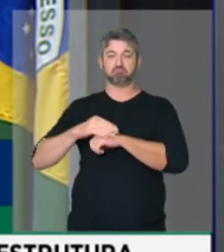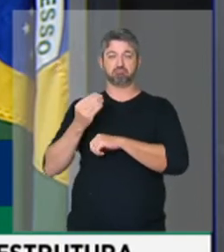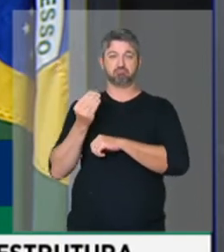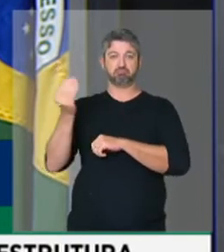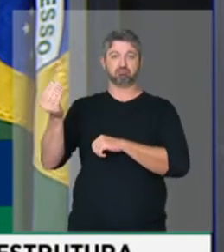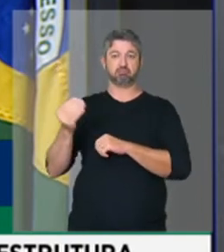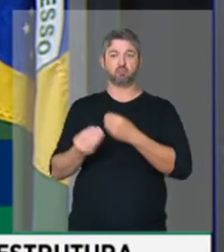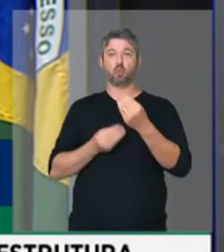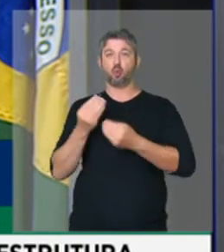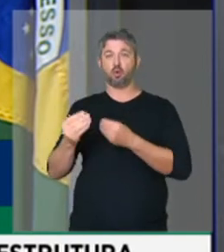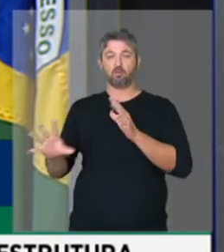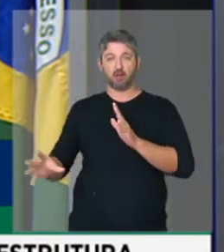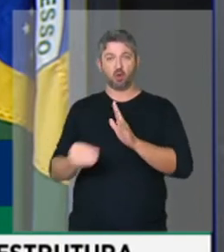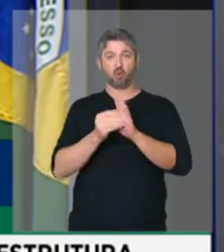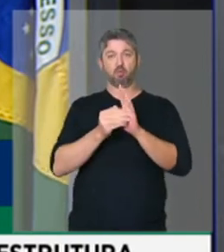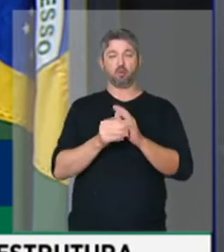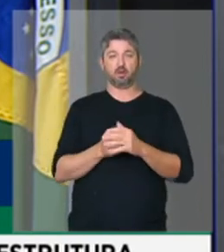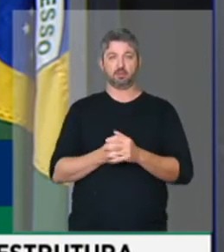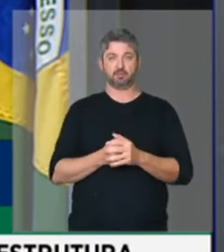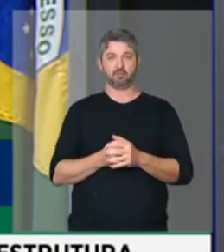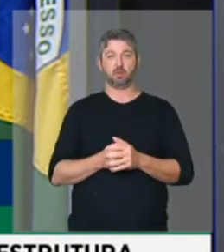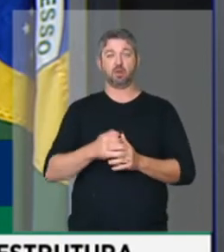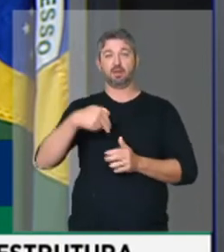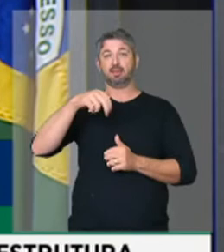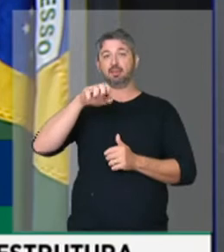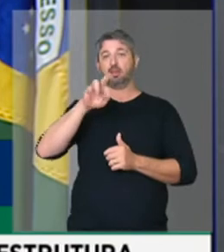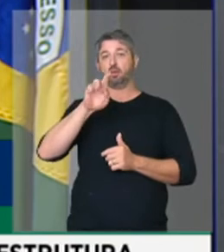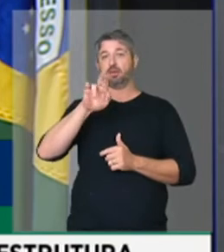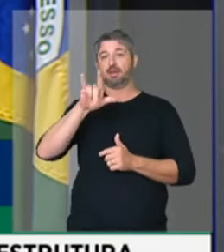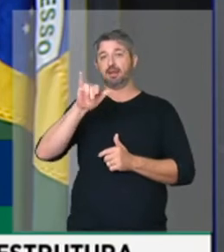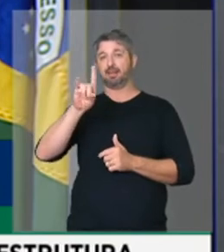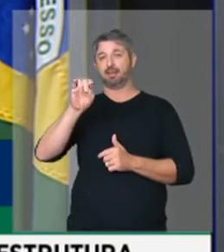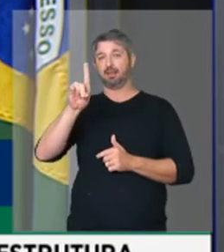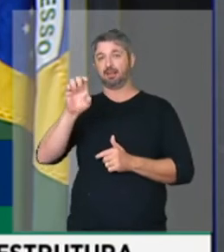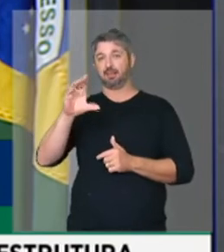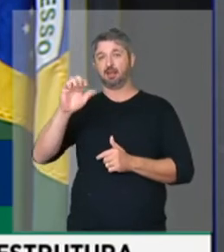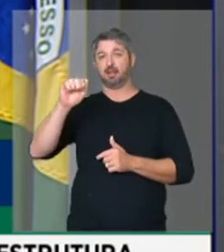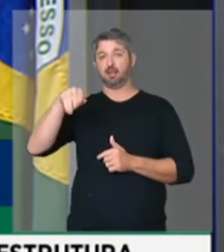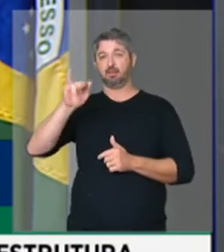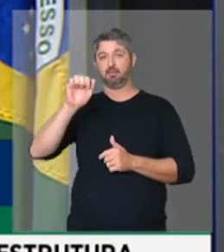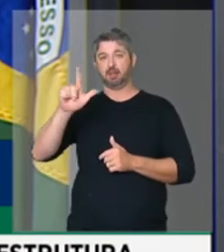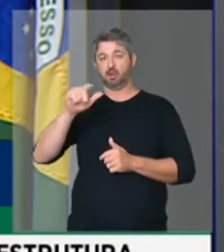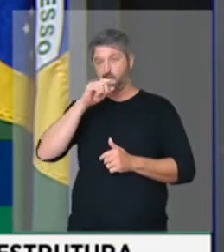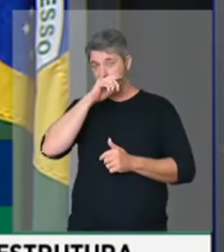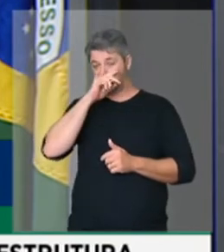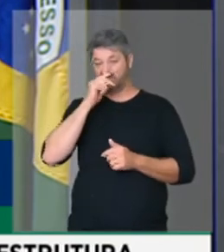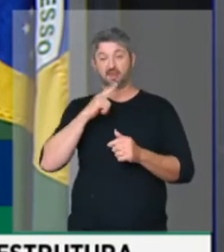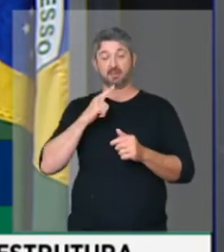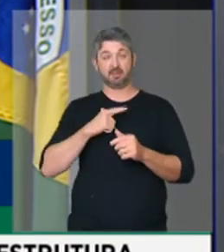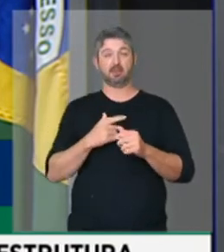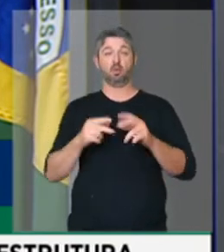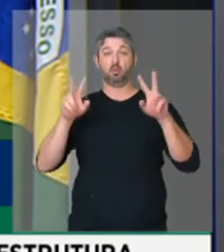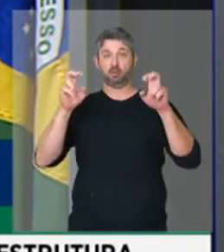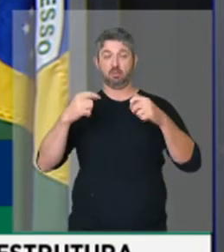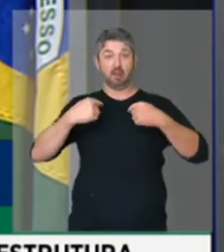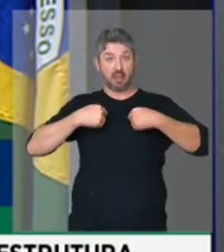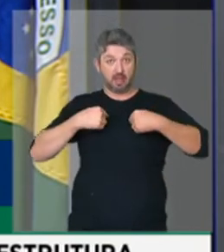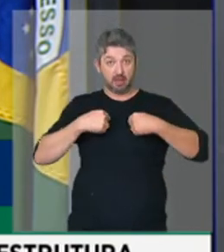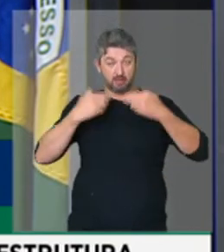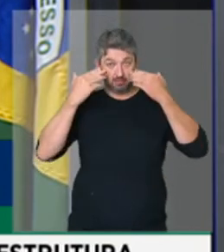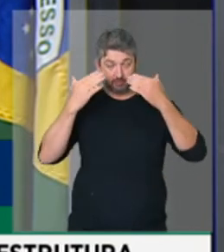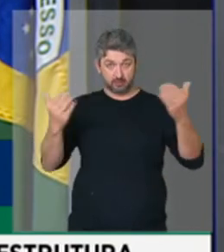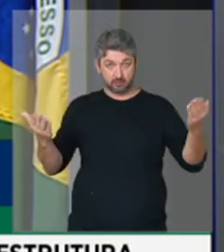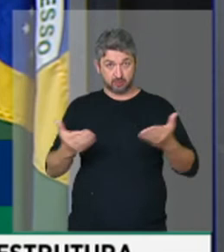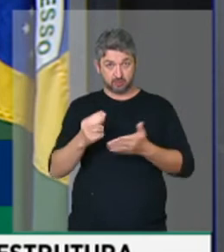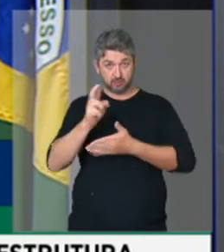a incorporação dessa neutralidade cambial. Há um tema, senhor presidente, que eu estou apresentando